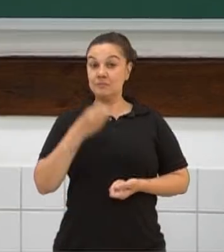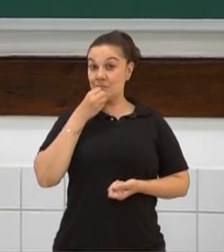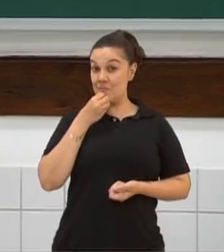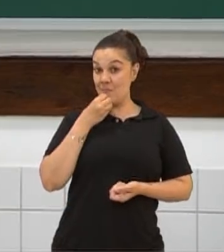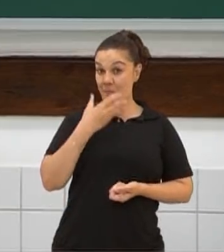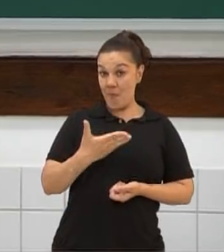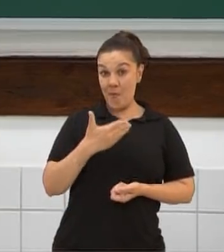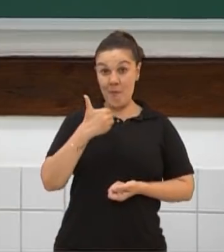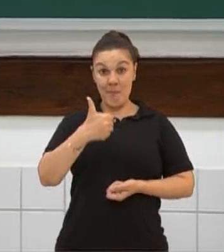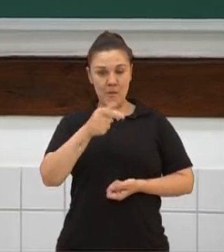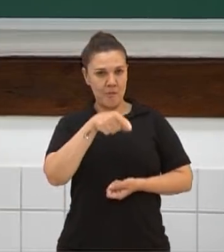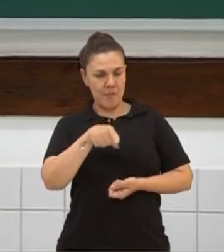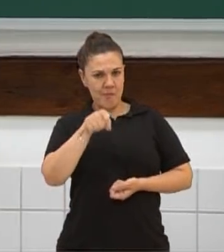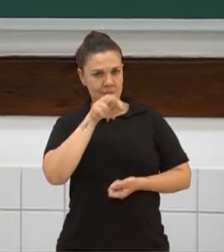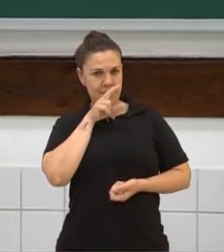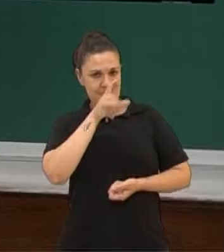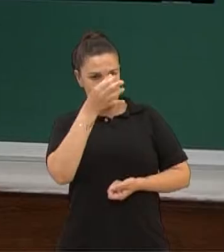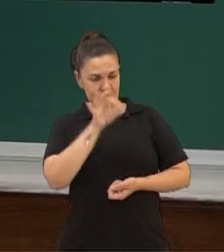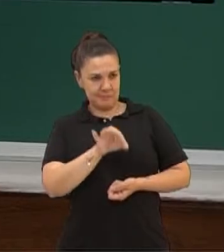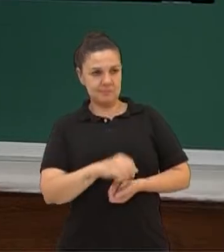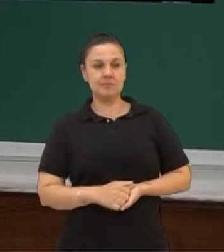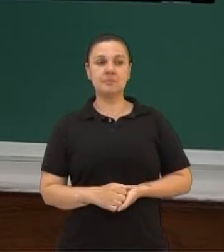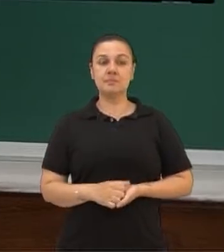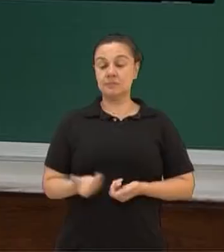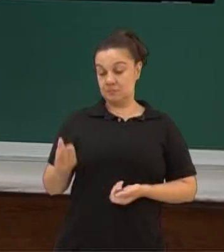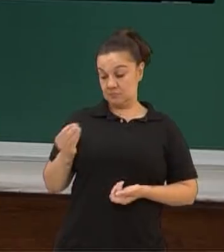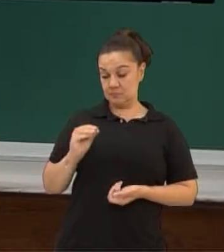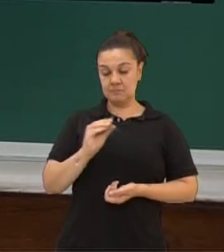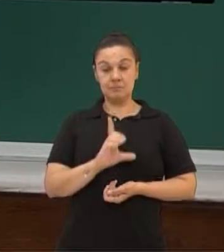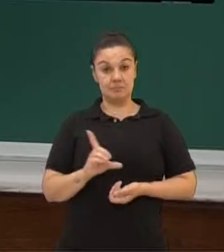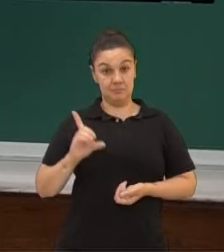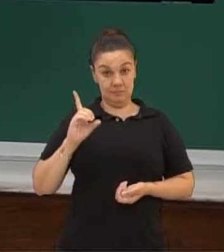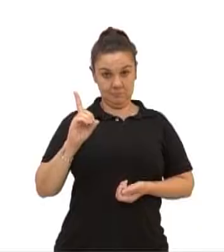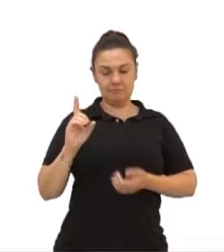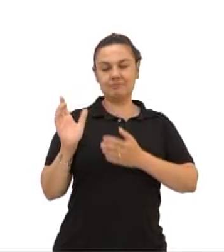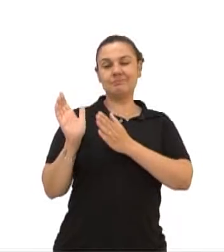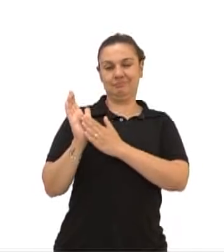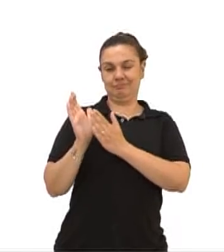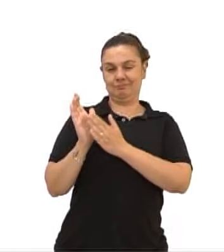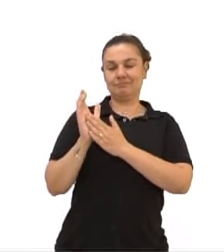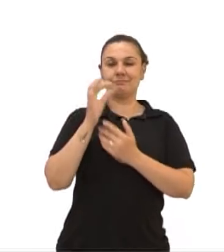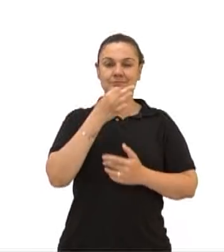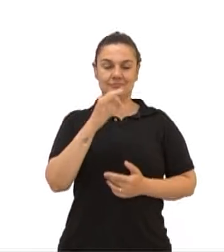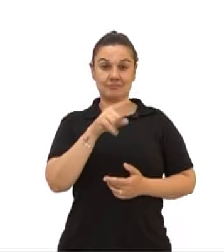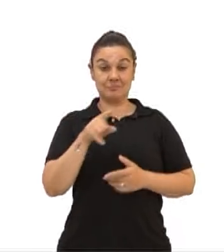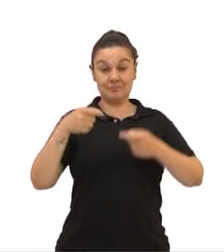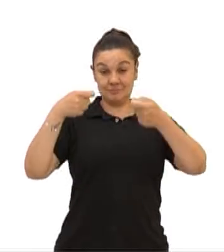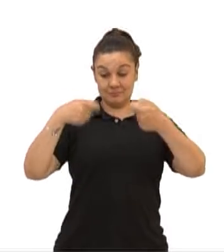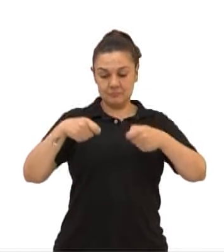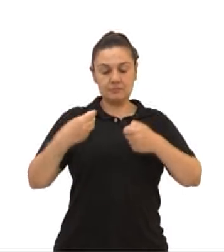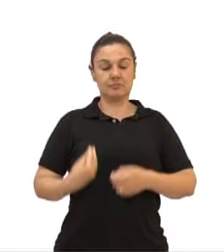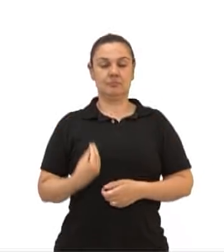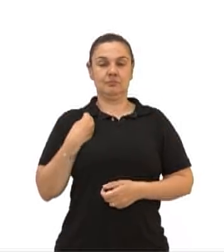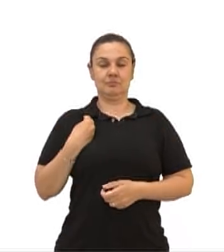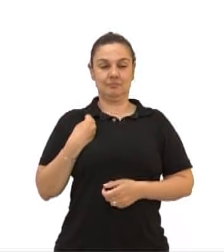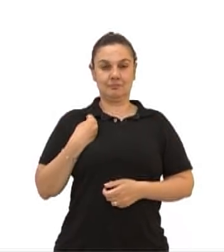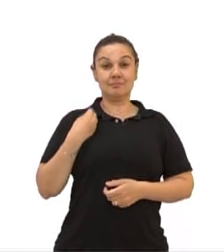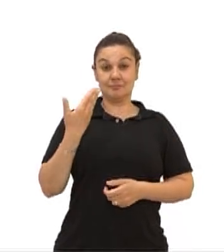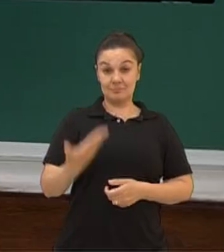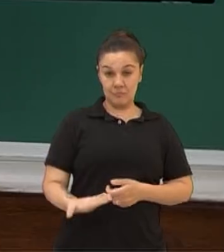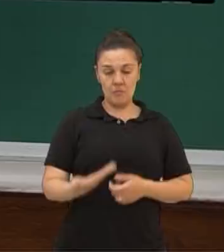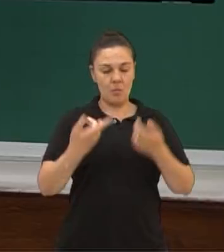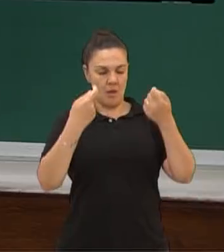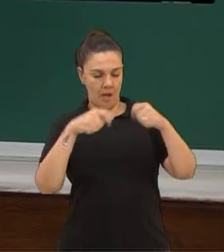Muito bem, então, será que você respondeu certo? Então, se você colocou a alternativa D, né, você acertou, necessidade de sobrevivência.